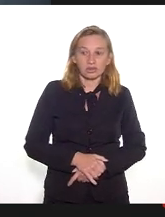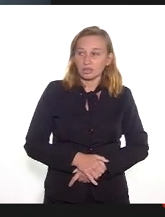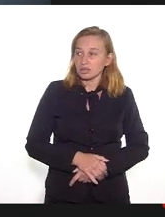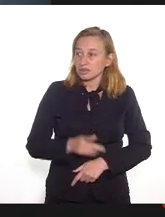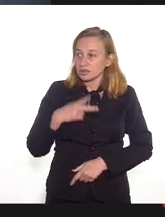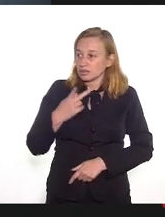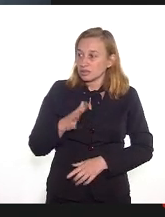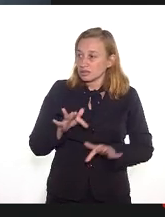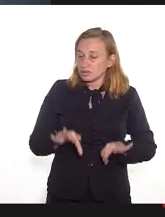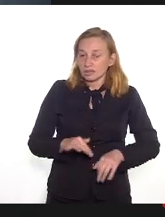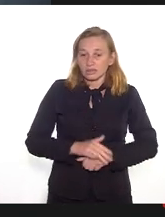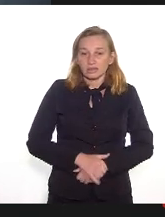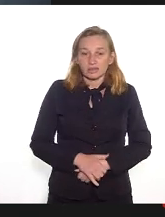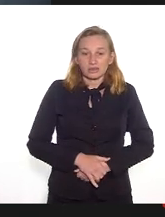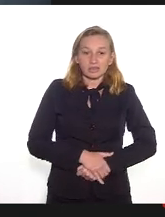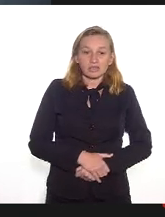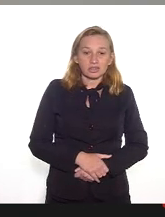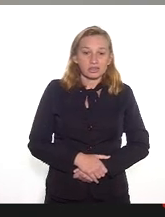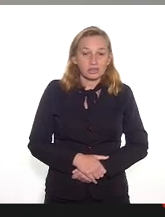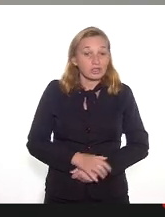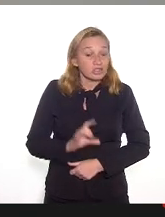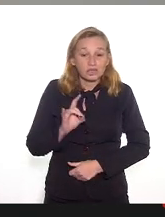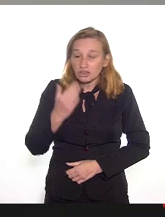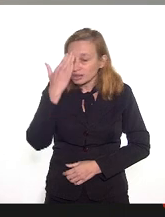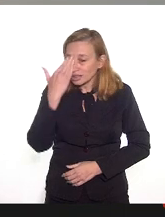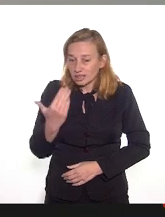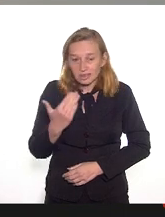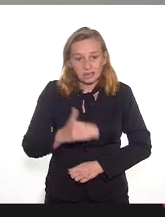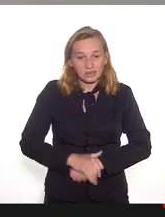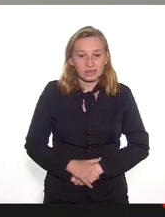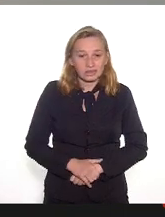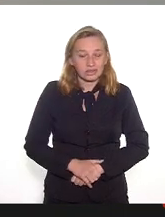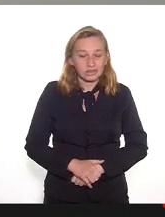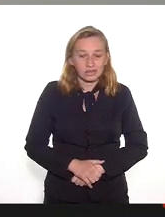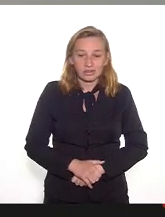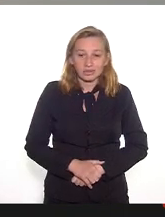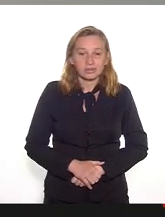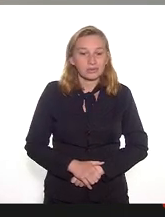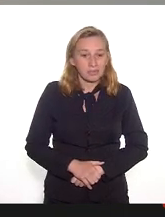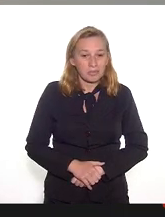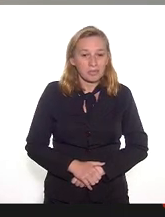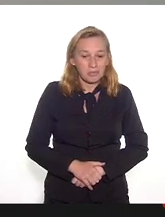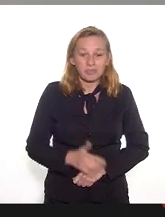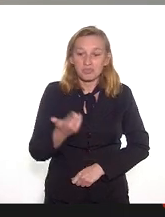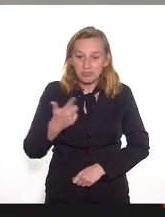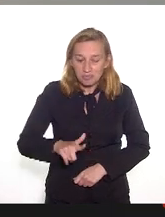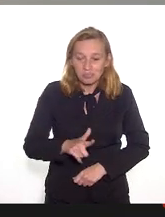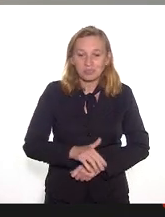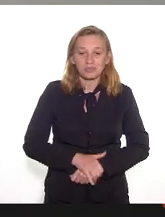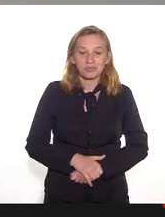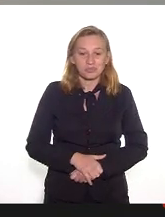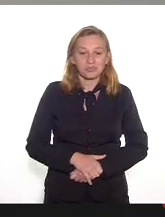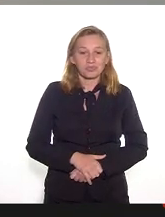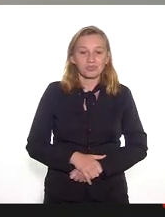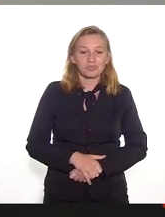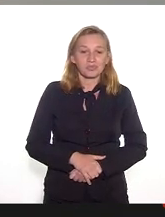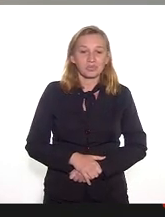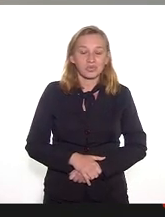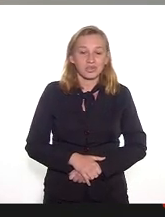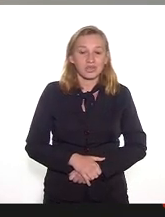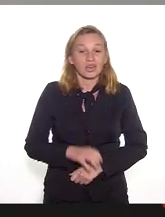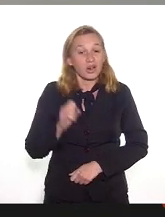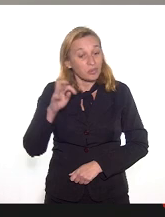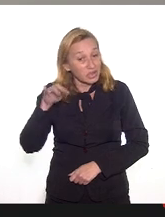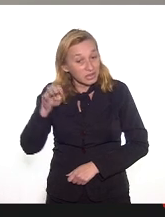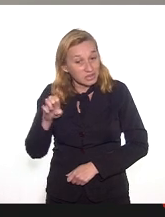suas considerações finais. Então, apenas agradecer, em 30 segundos, agradecer mais uma vez ao nosso expositor,